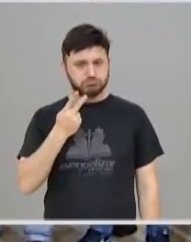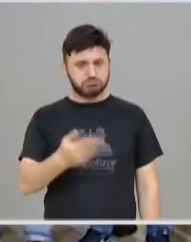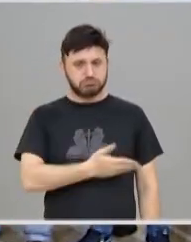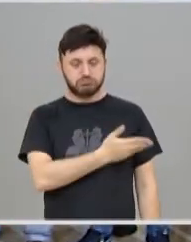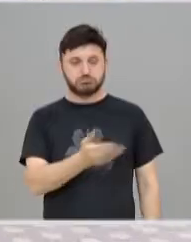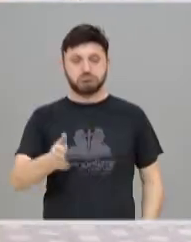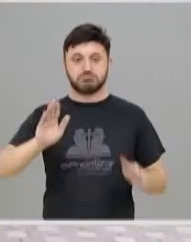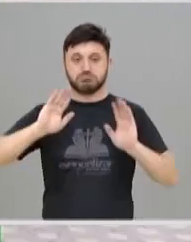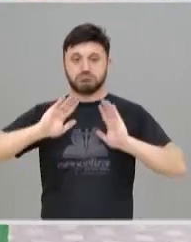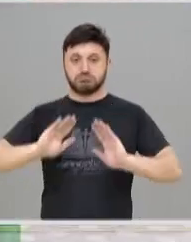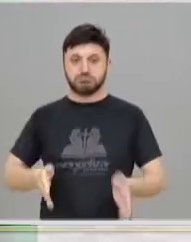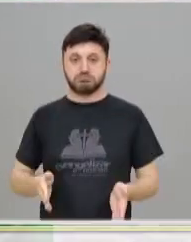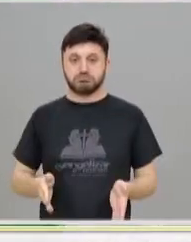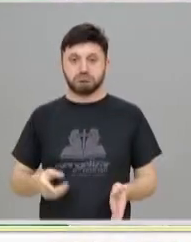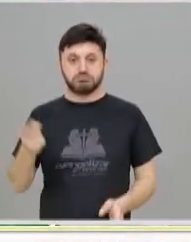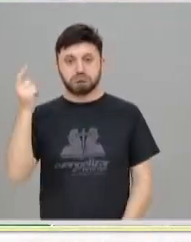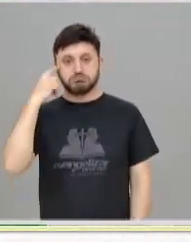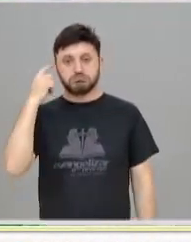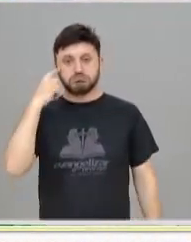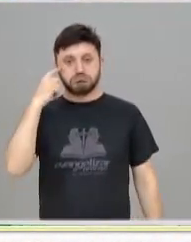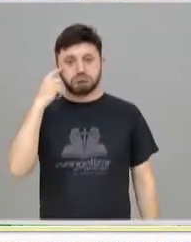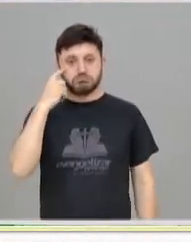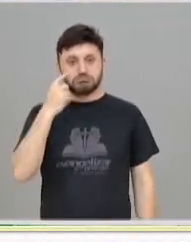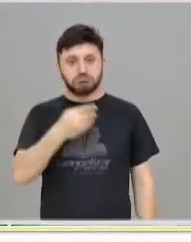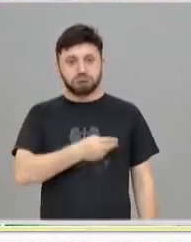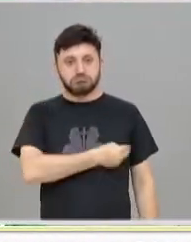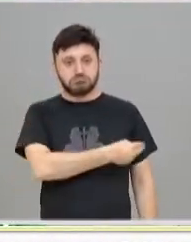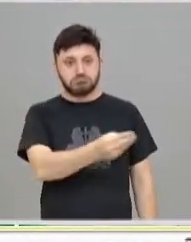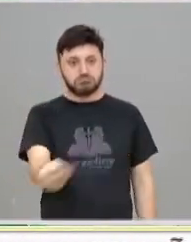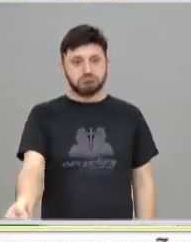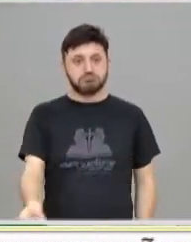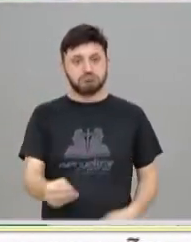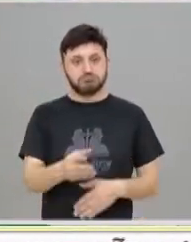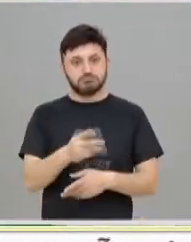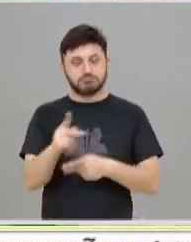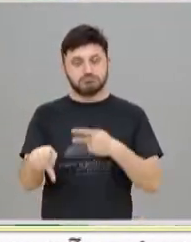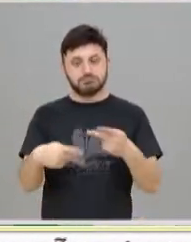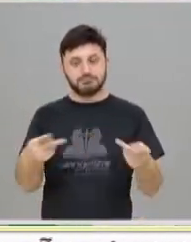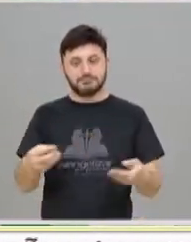já pensando em lhes entregar um pequeno mimo,